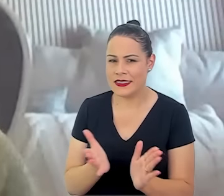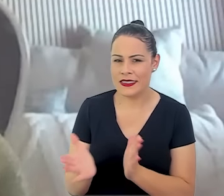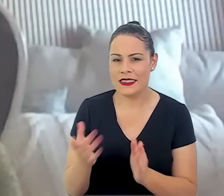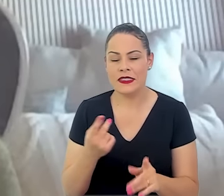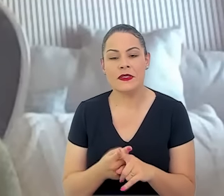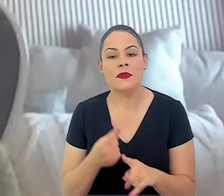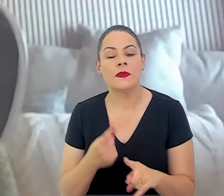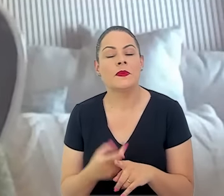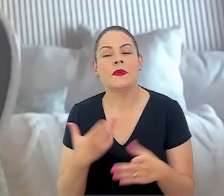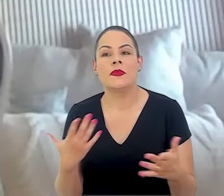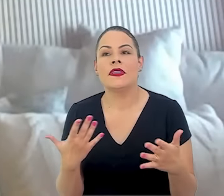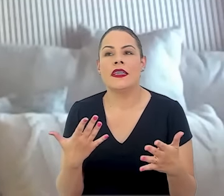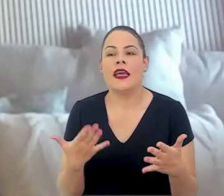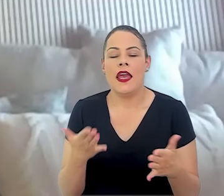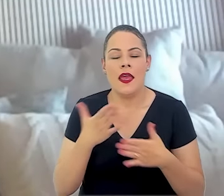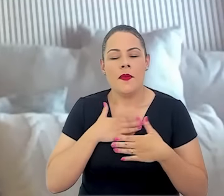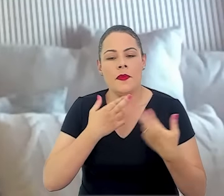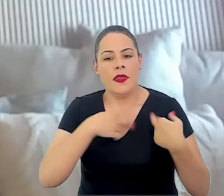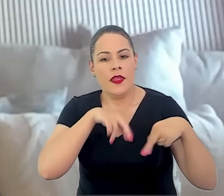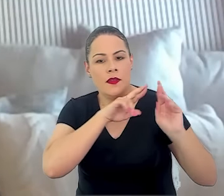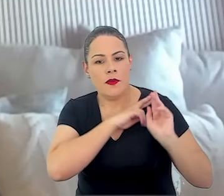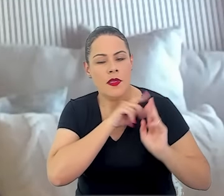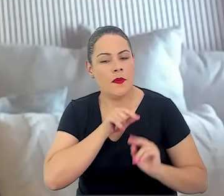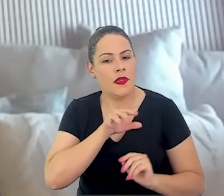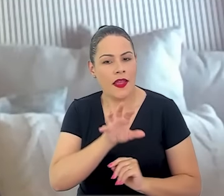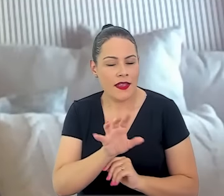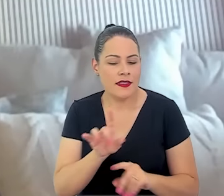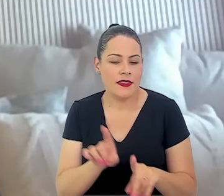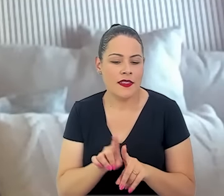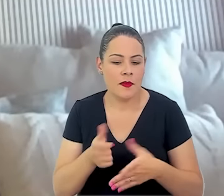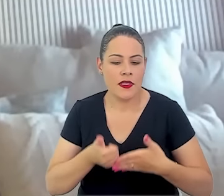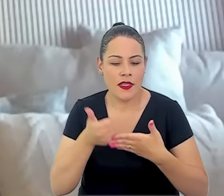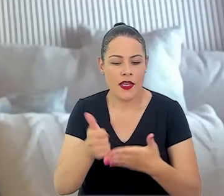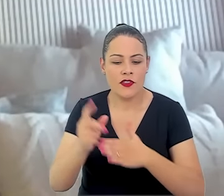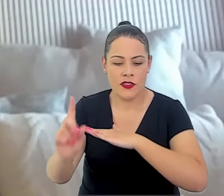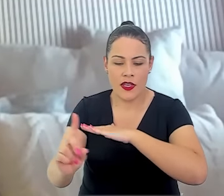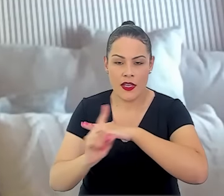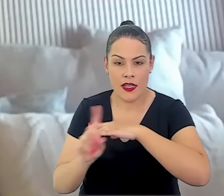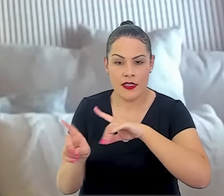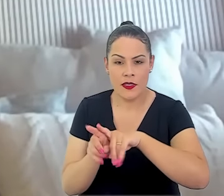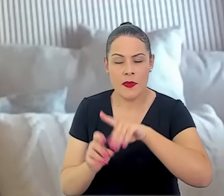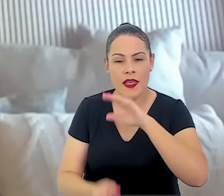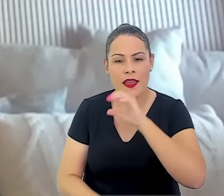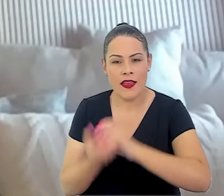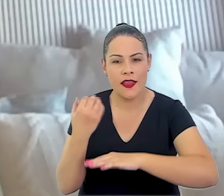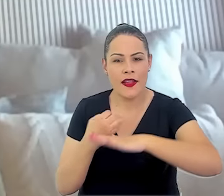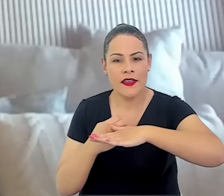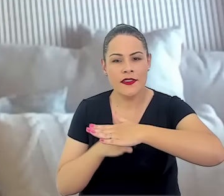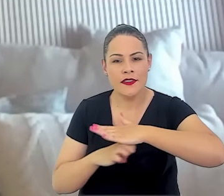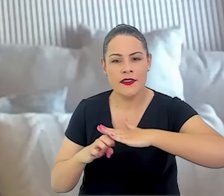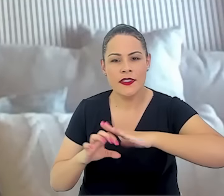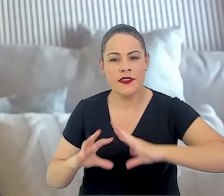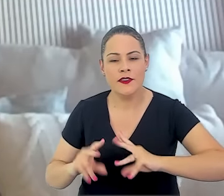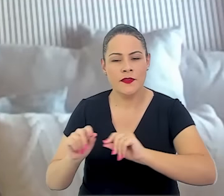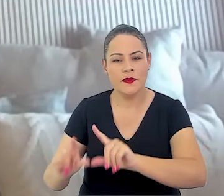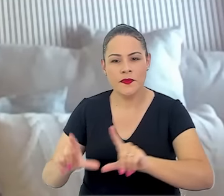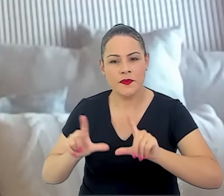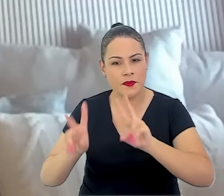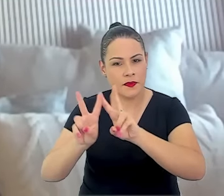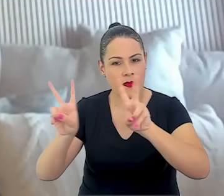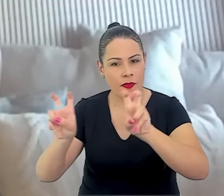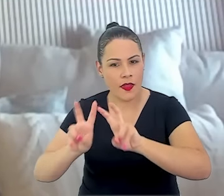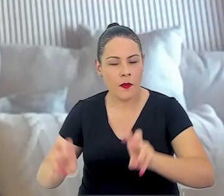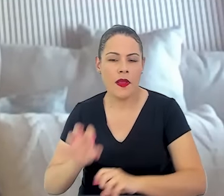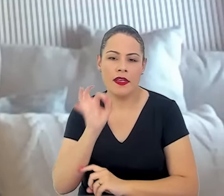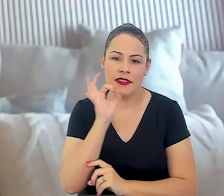campo, né? Porque justamente o meu papel é esse, de ajudar os clientes a estruturar esses títulos